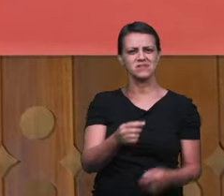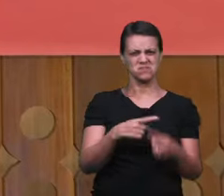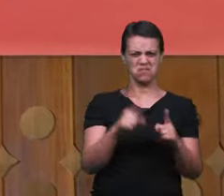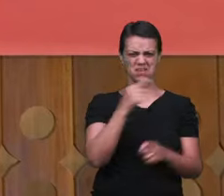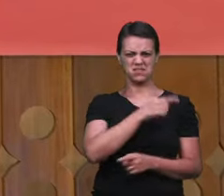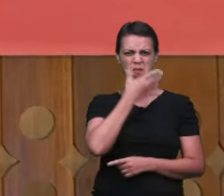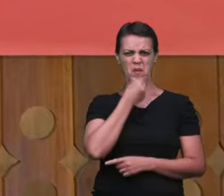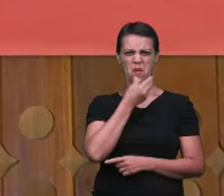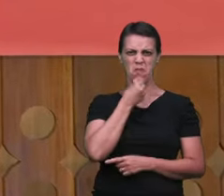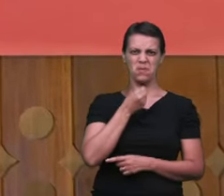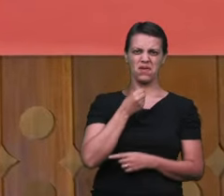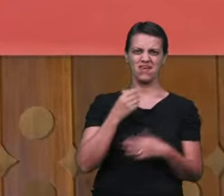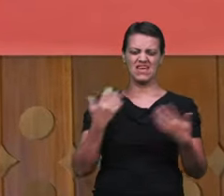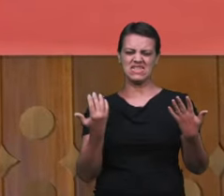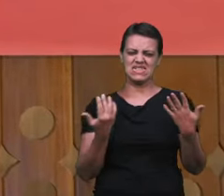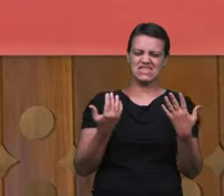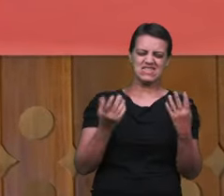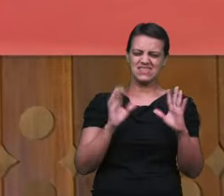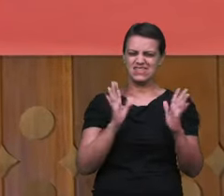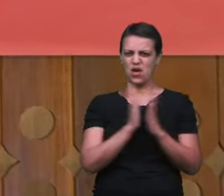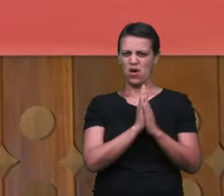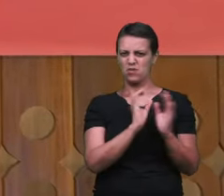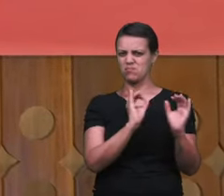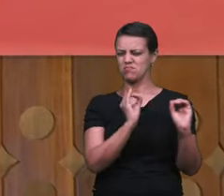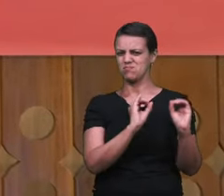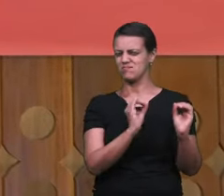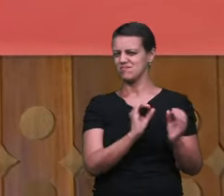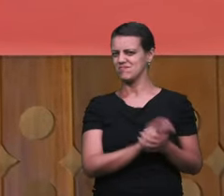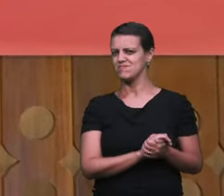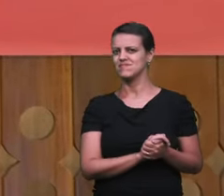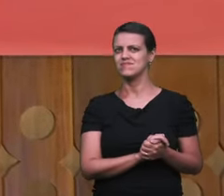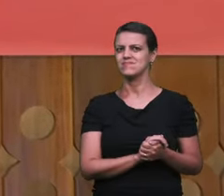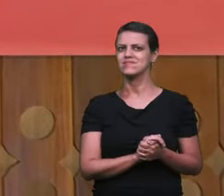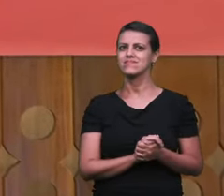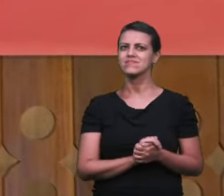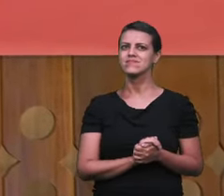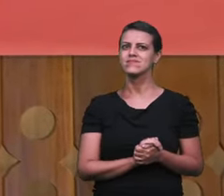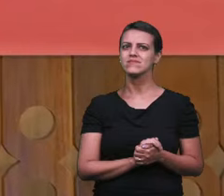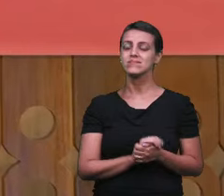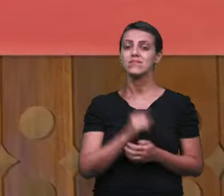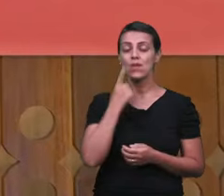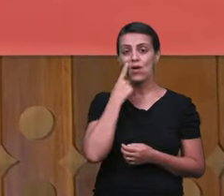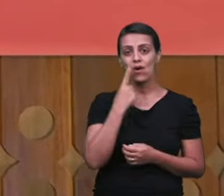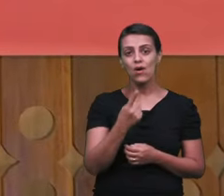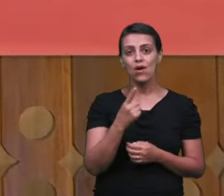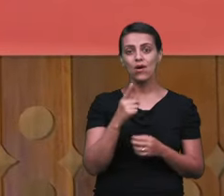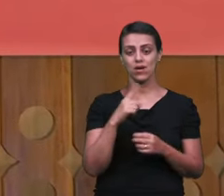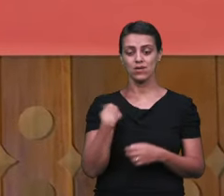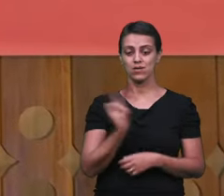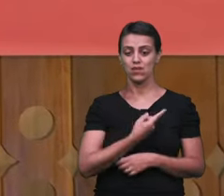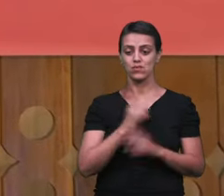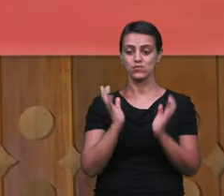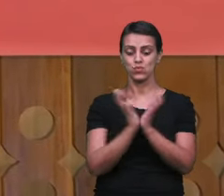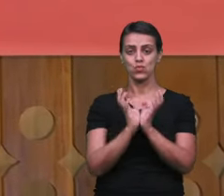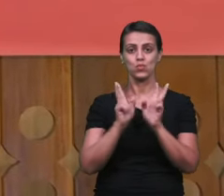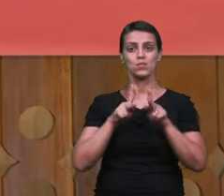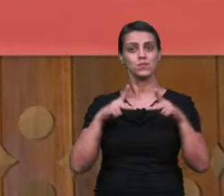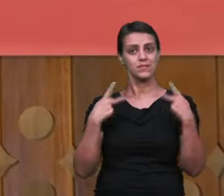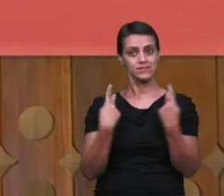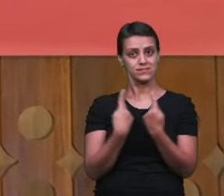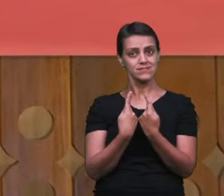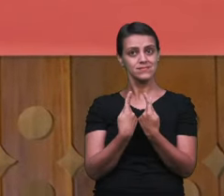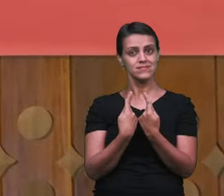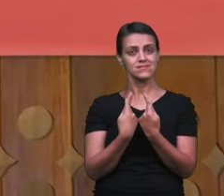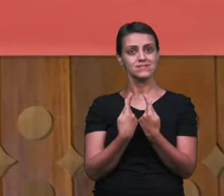aqui, ajuda para lá, muda para cá, e tudo mentira. O presbitério, a igreja, quem é Josias?